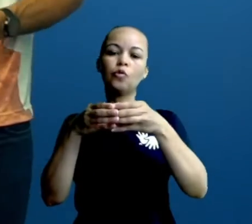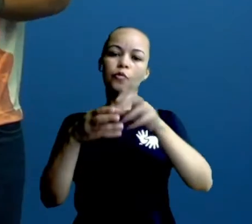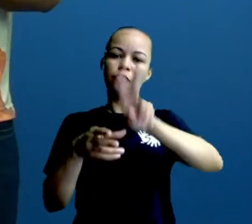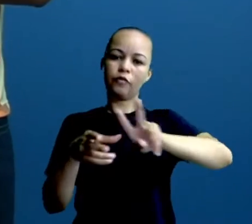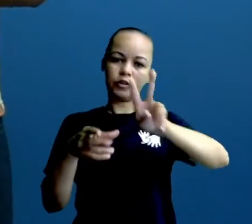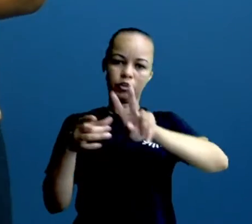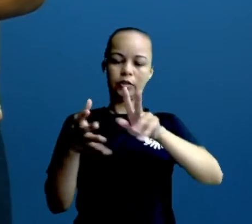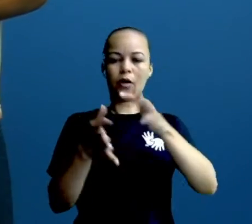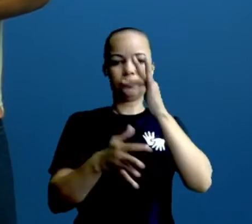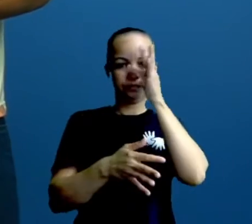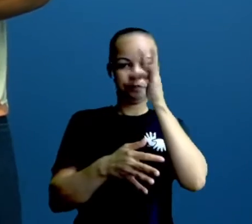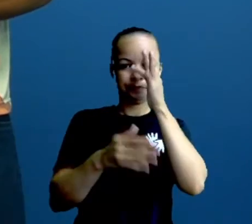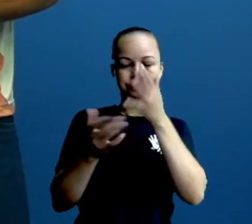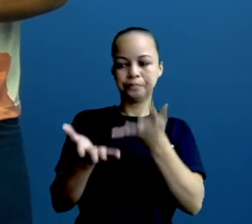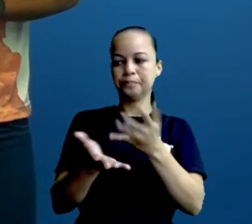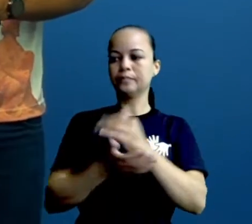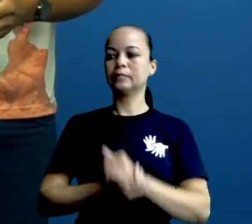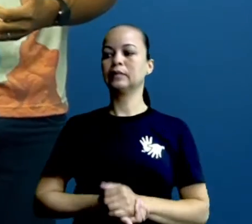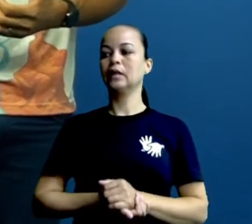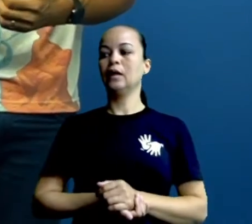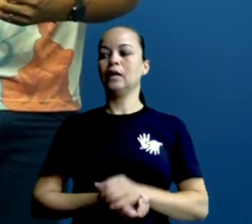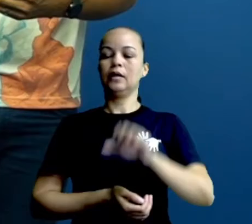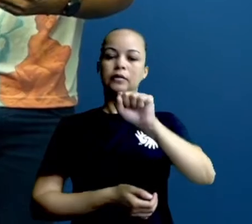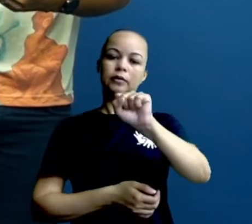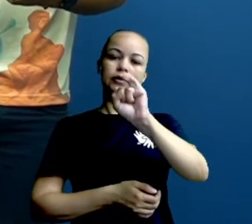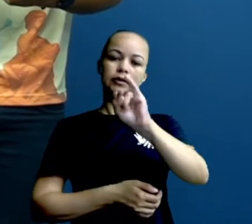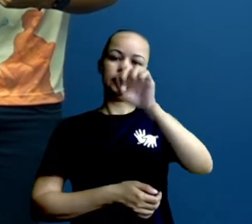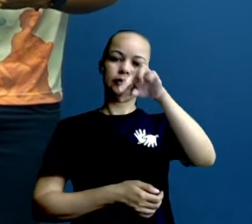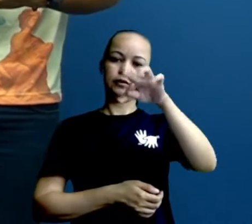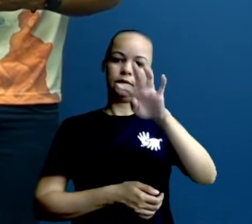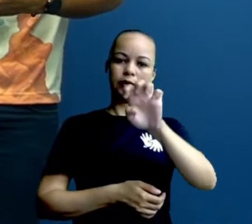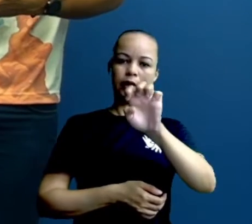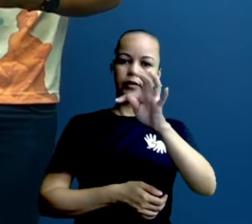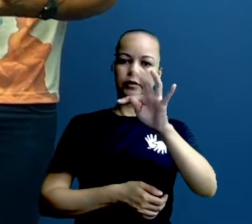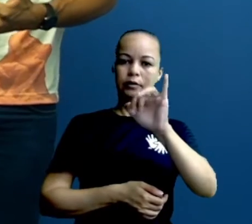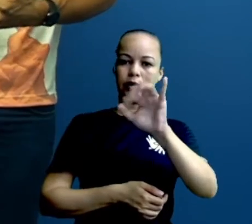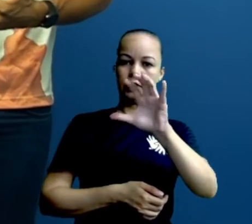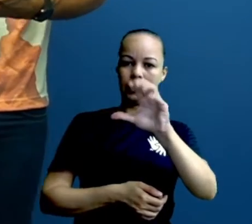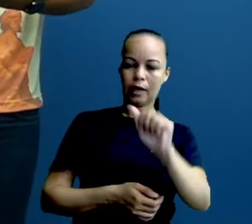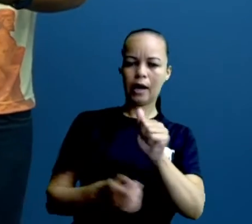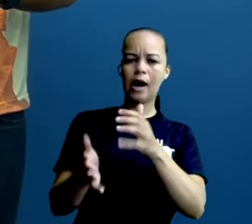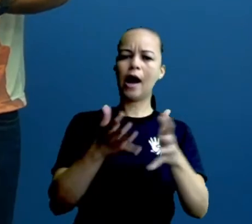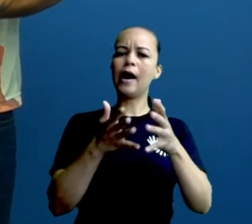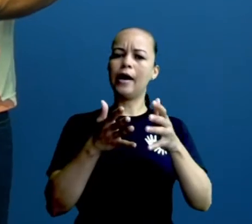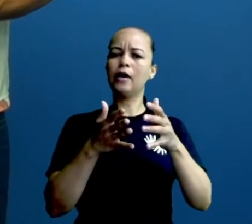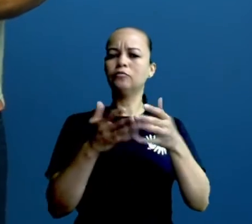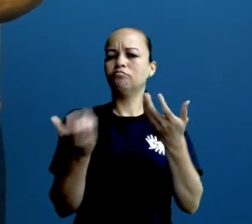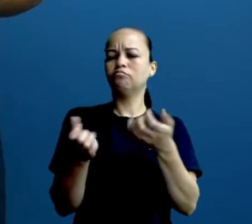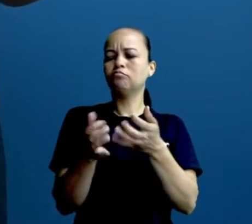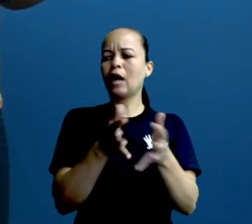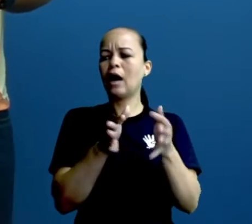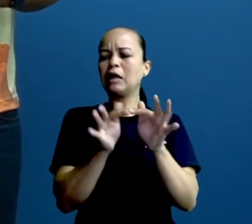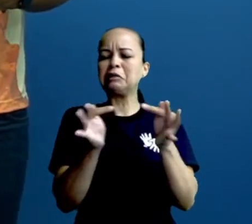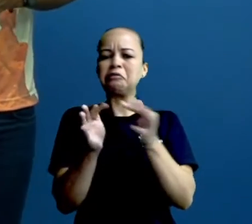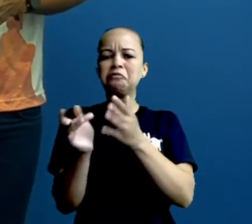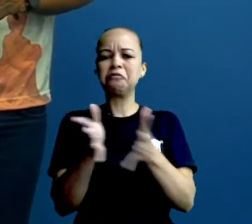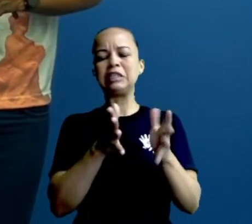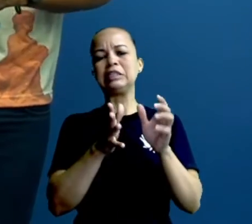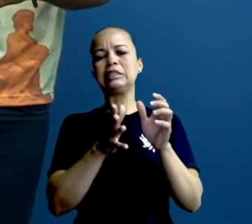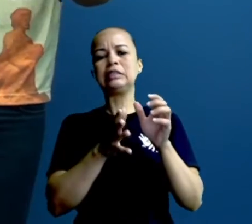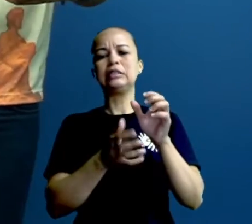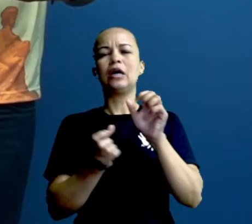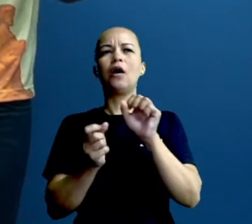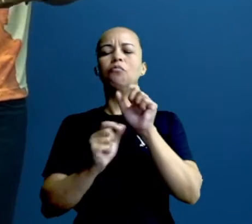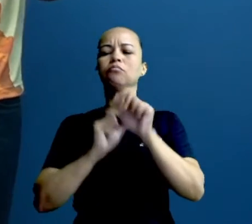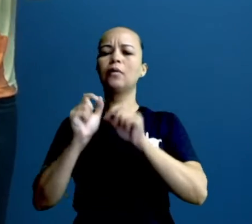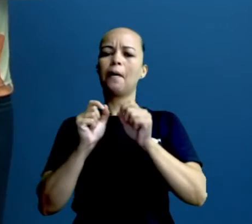certo? A droga sintética é aquela que é produzida de forma artificial, ou seja, é